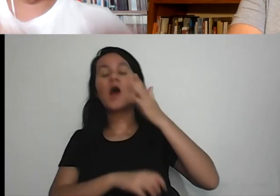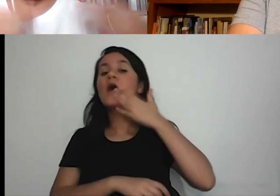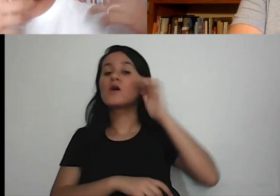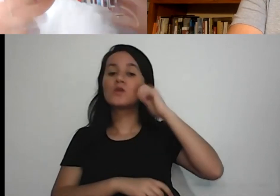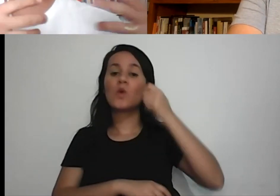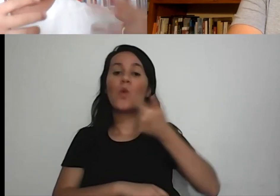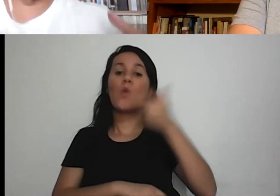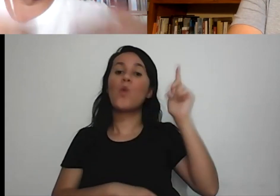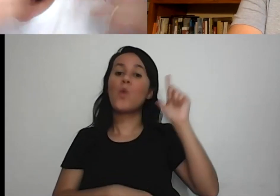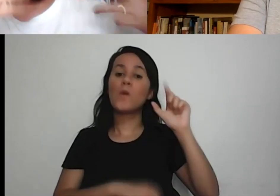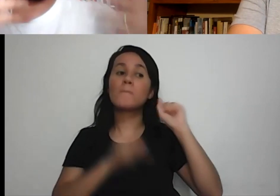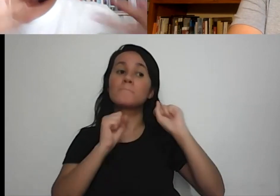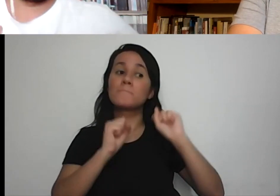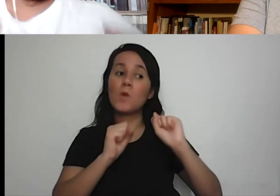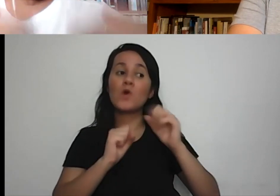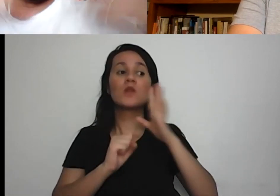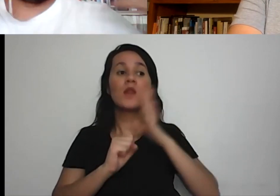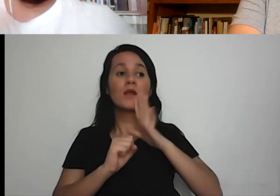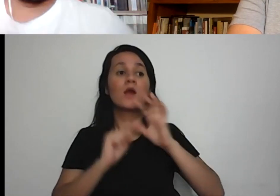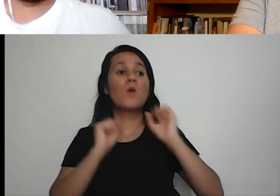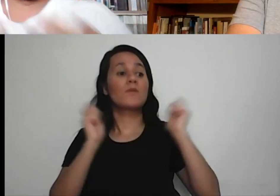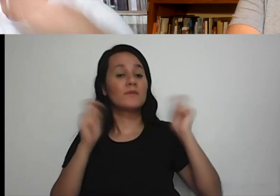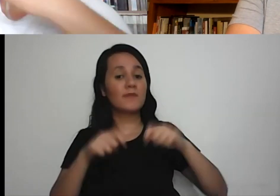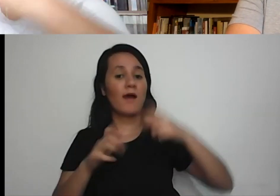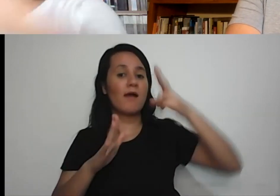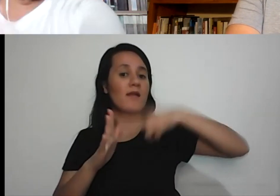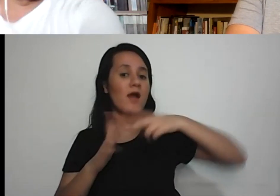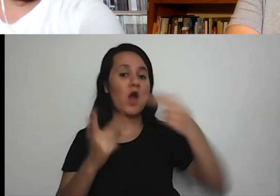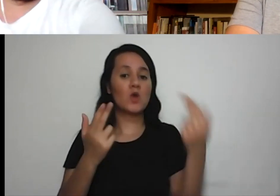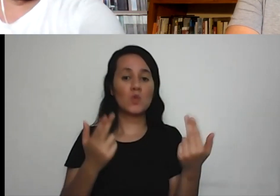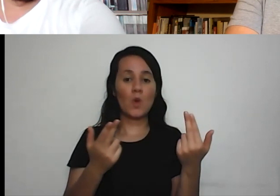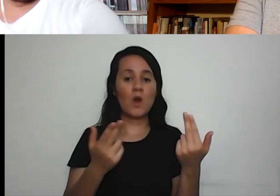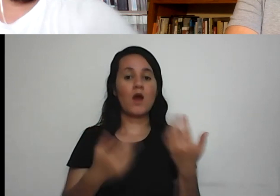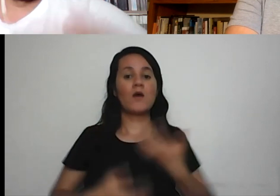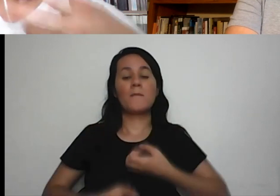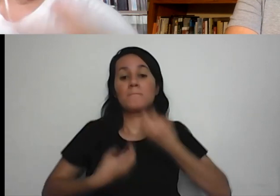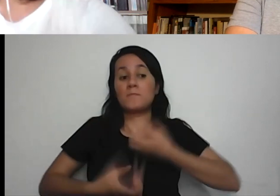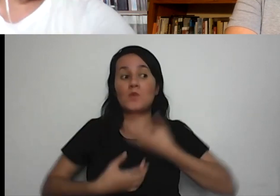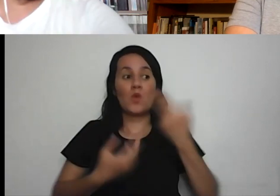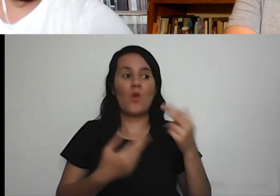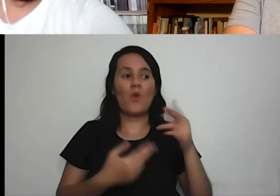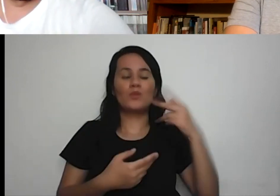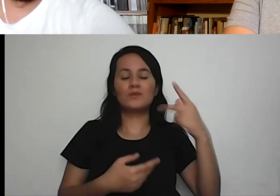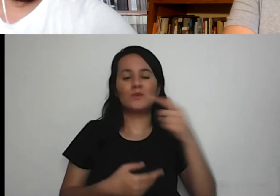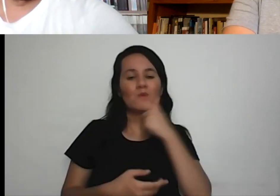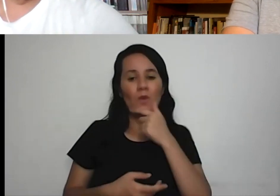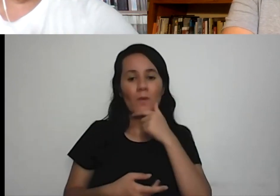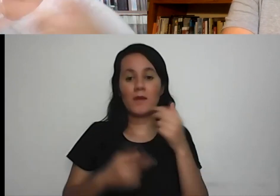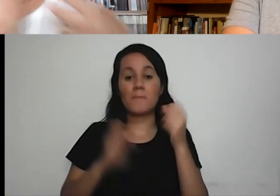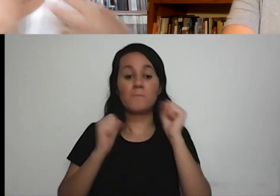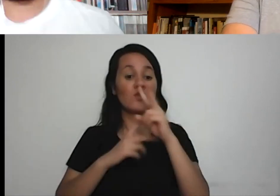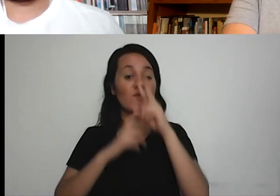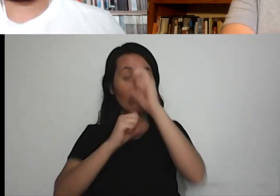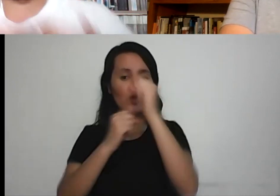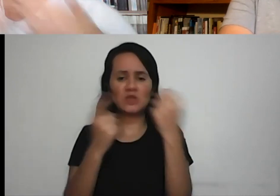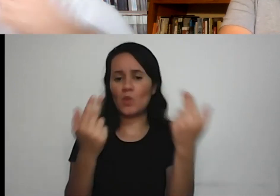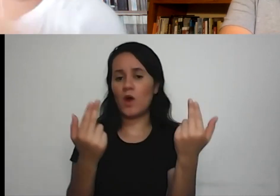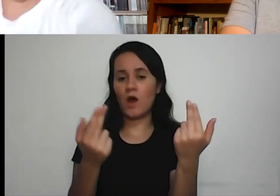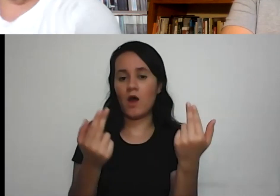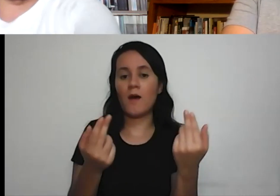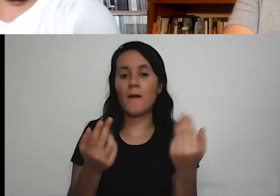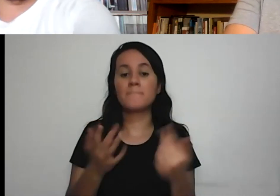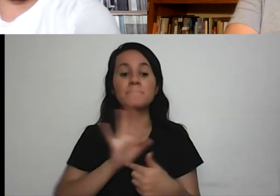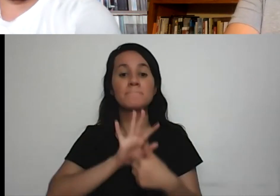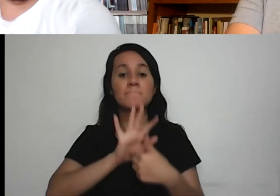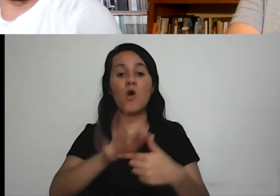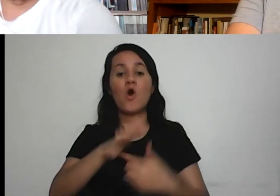pode ser tão divertido, e eu acho que é tão divertido quanto a poesia do Ricardo Aleixo, tão forte quanto, diz tanto da minha realidade